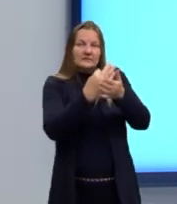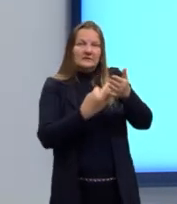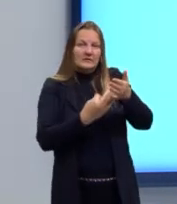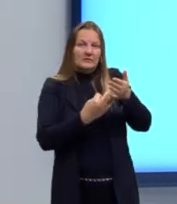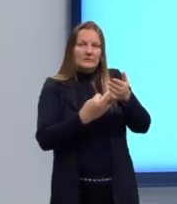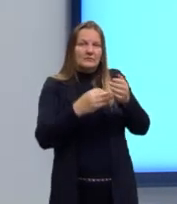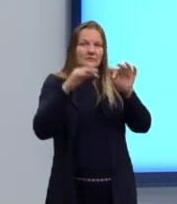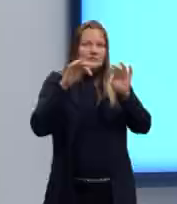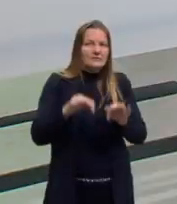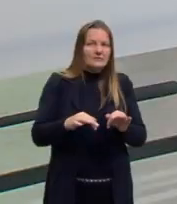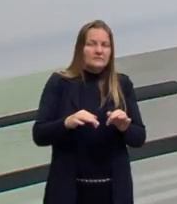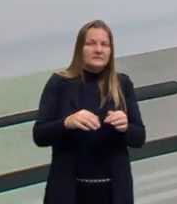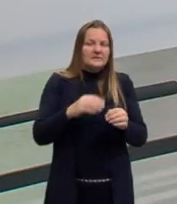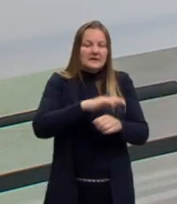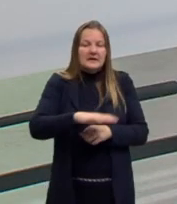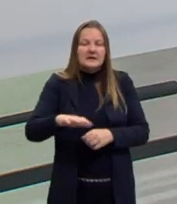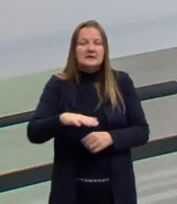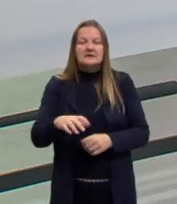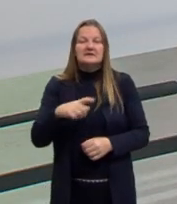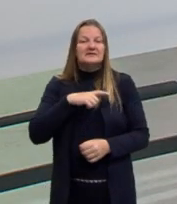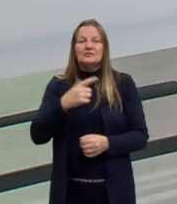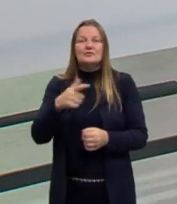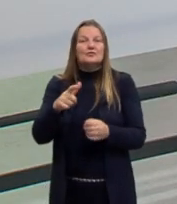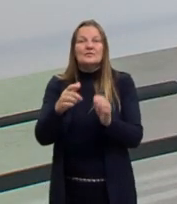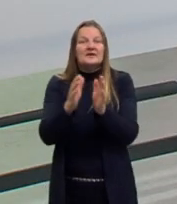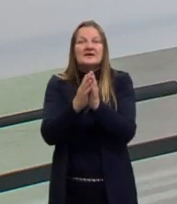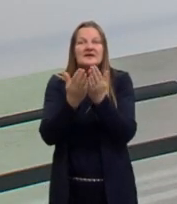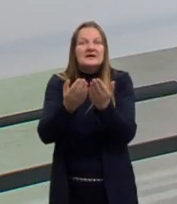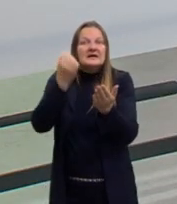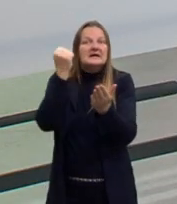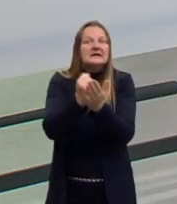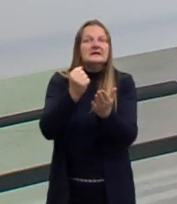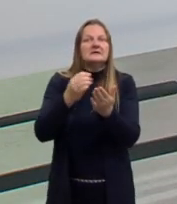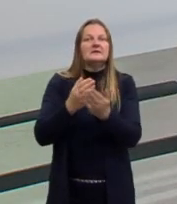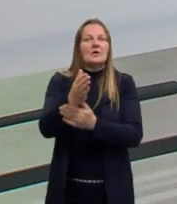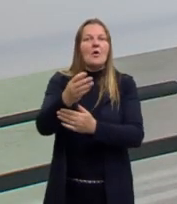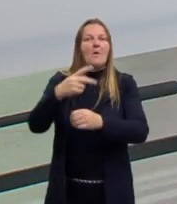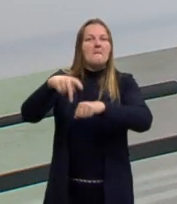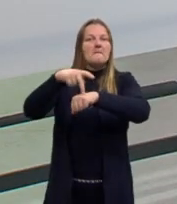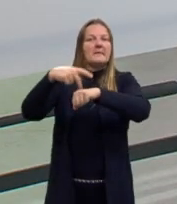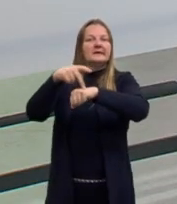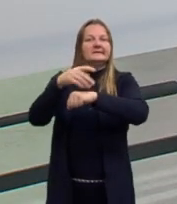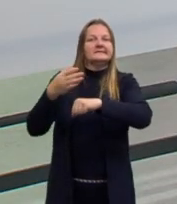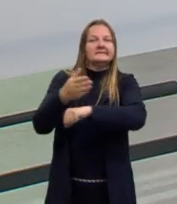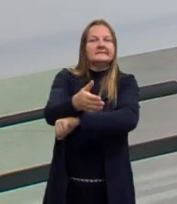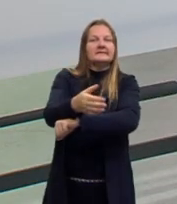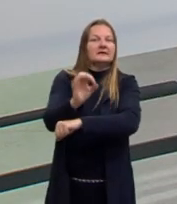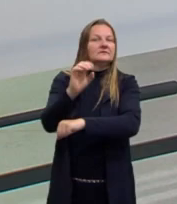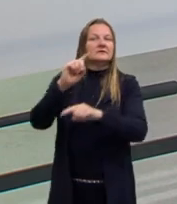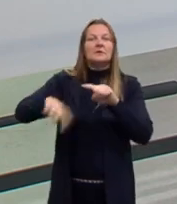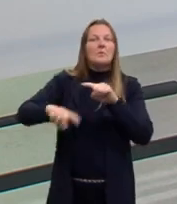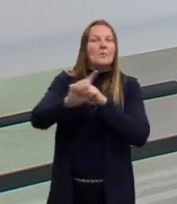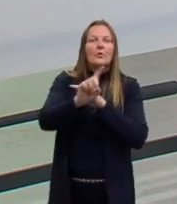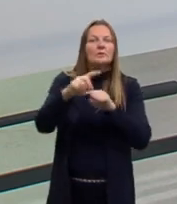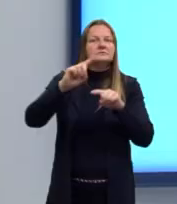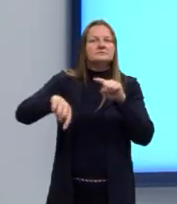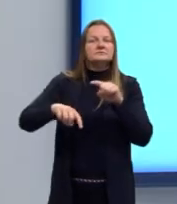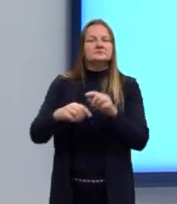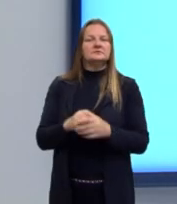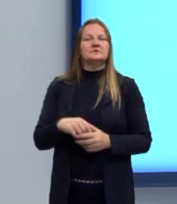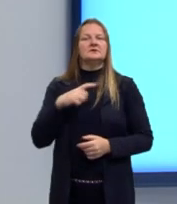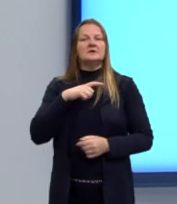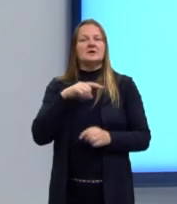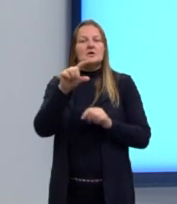disse que as crianças né não ganham visto para entrar no outro país ou seja a gente tem ali